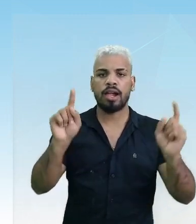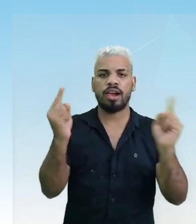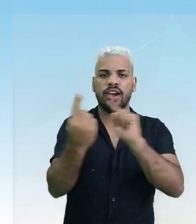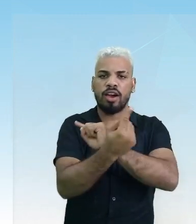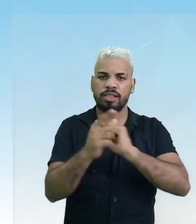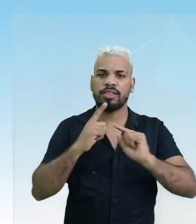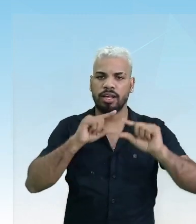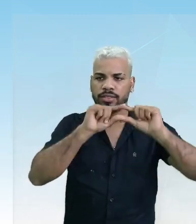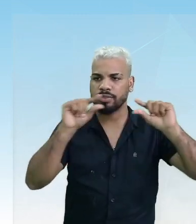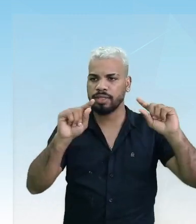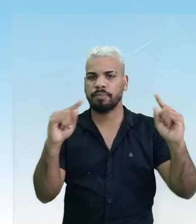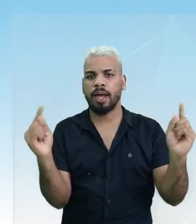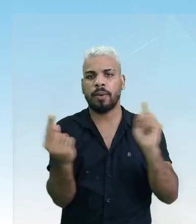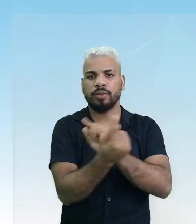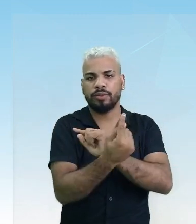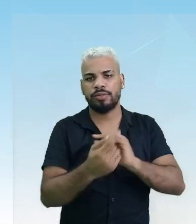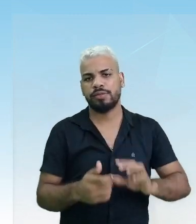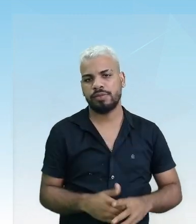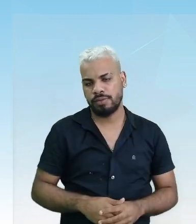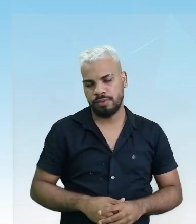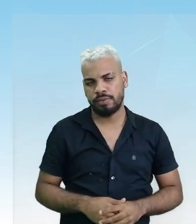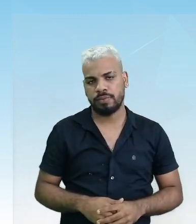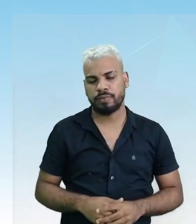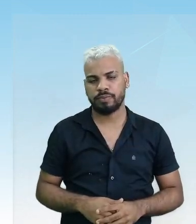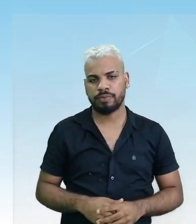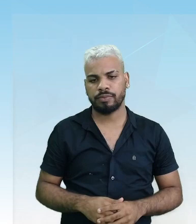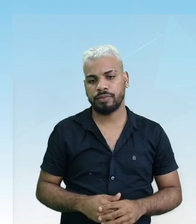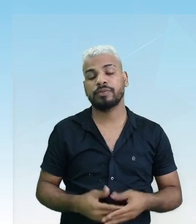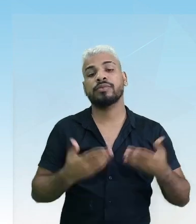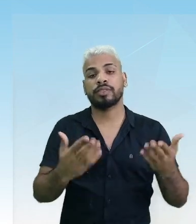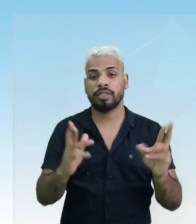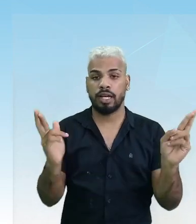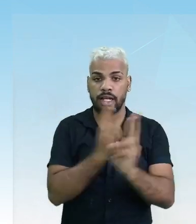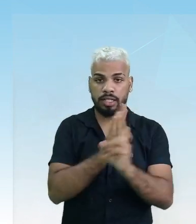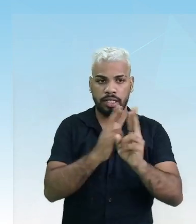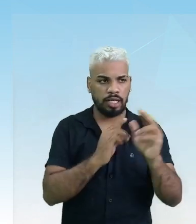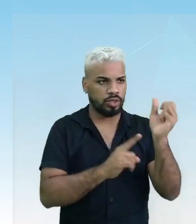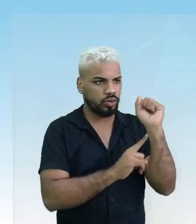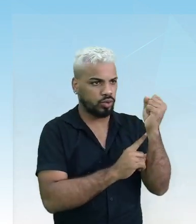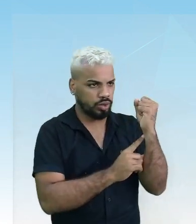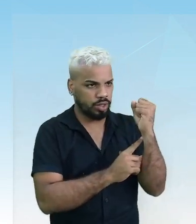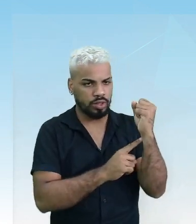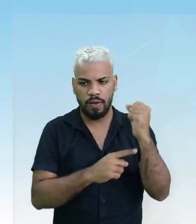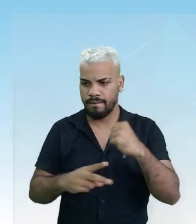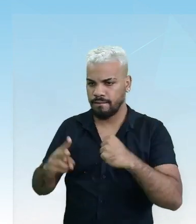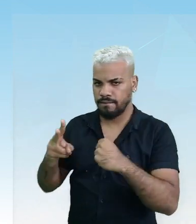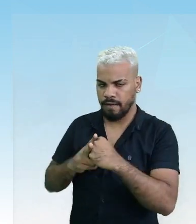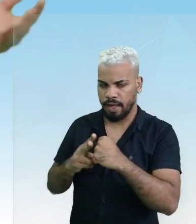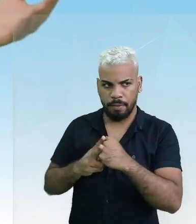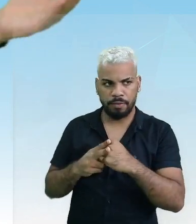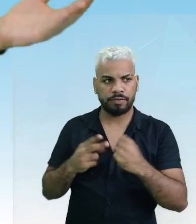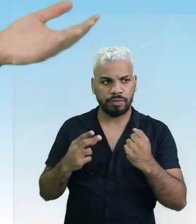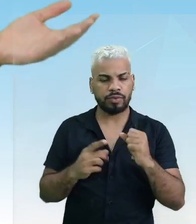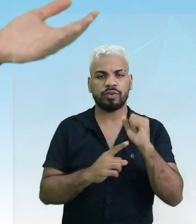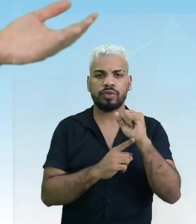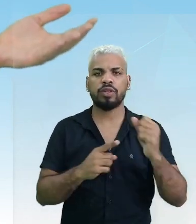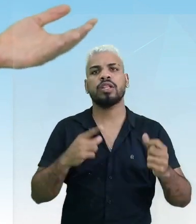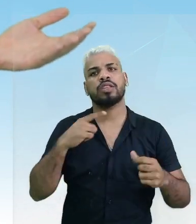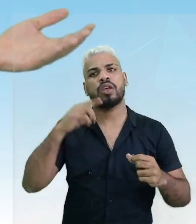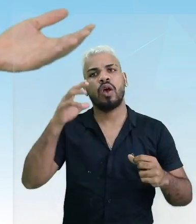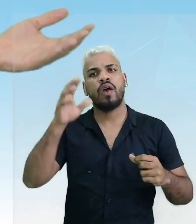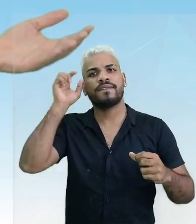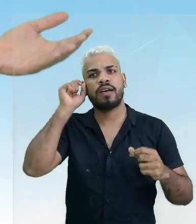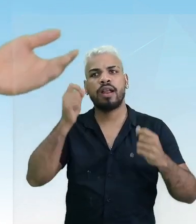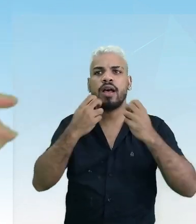invertida, porque nós vamos conhecer que há uma relação entre sujeito e verbo. Quando eu falo ouviram do Ipiranga